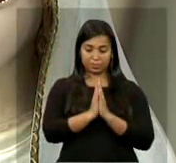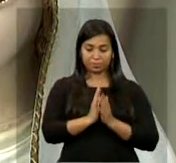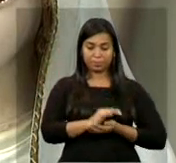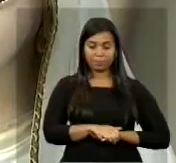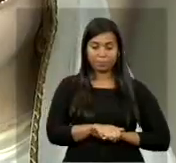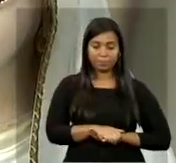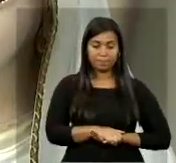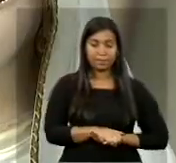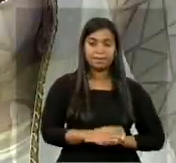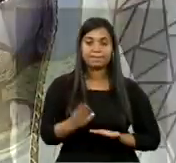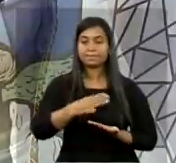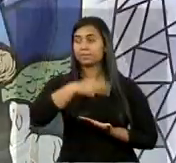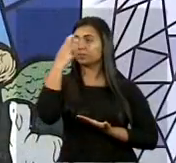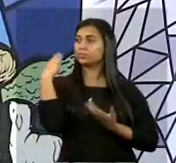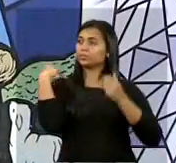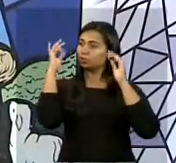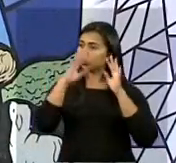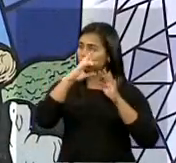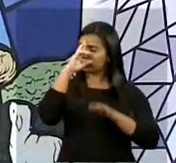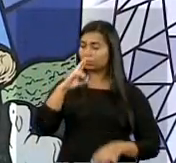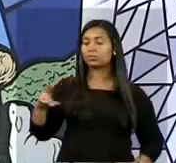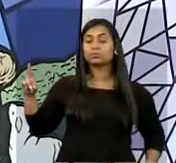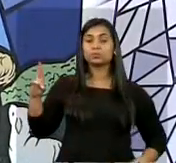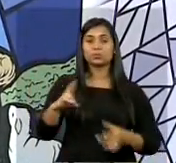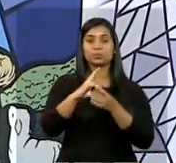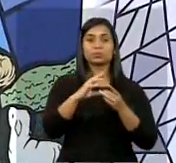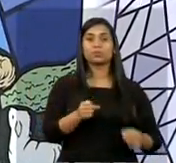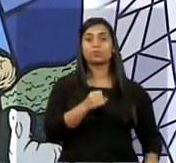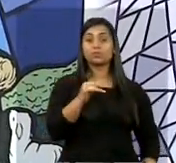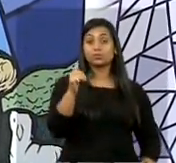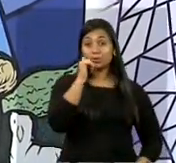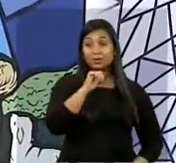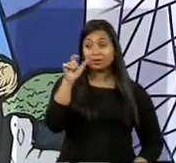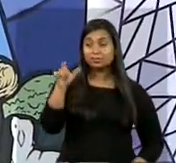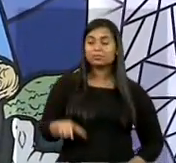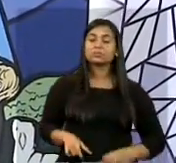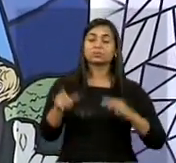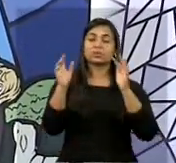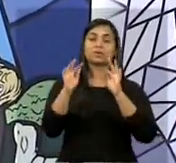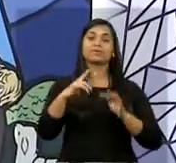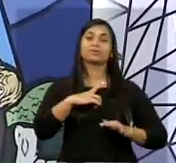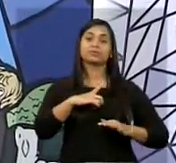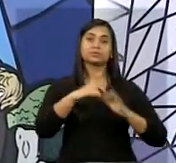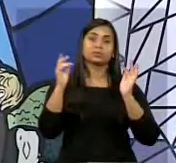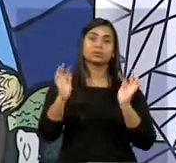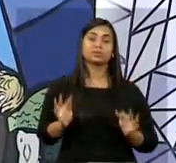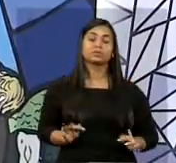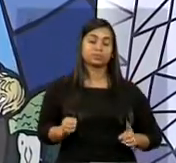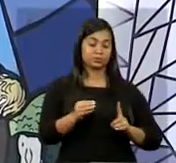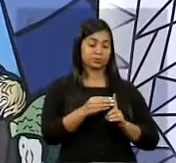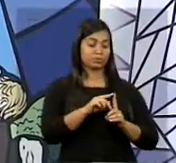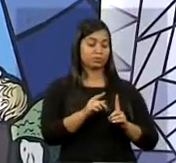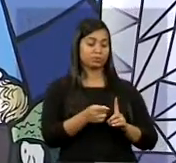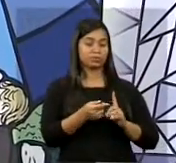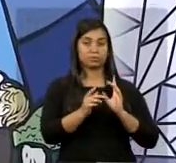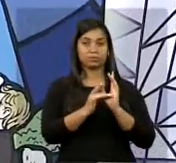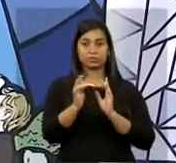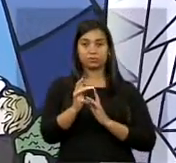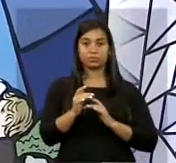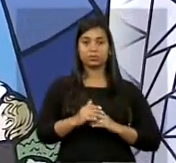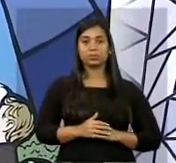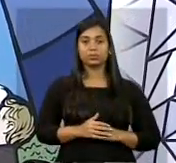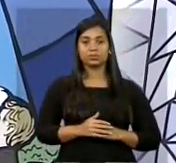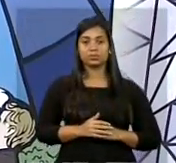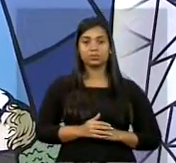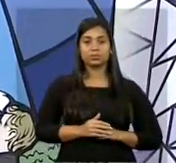nossa morte. Amém. Ave Maria, cheia de graça, o Senhor é convosco. Bendita sois vós entre as mulheres e bendito é o fruto do